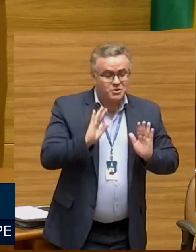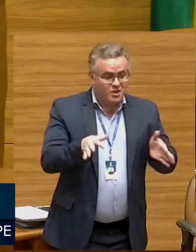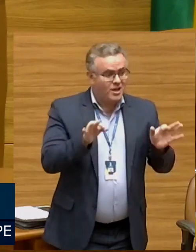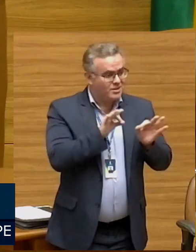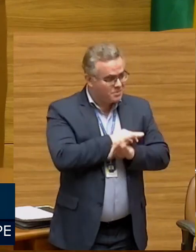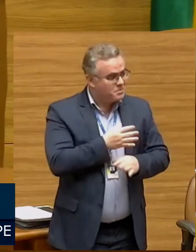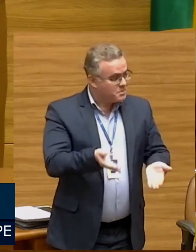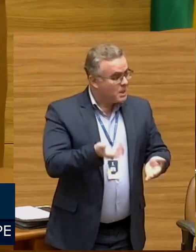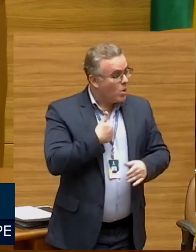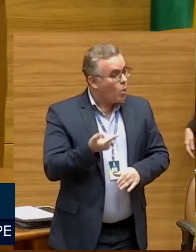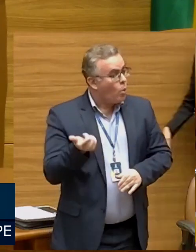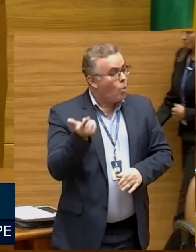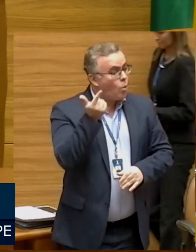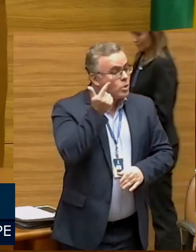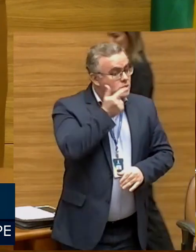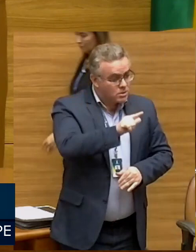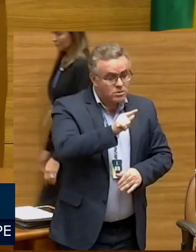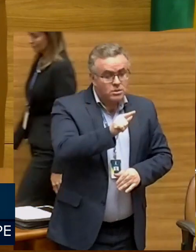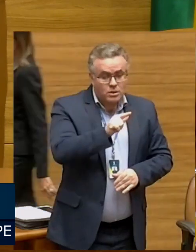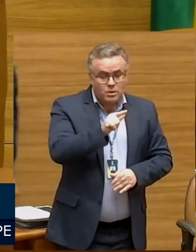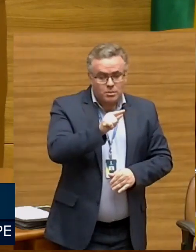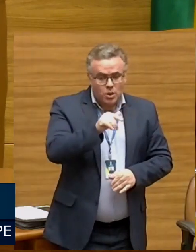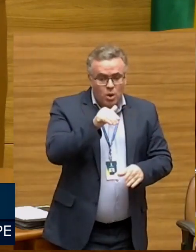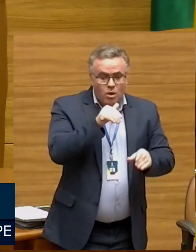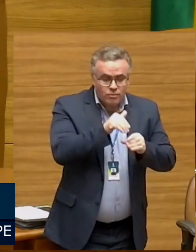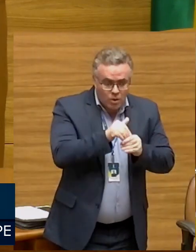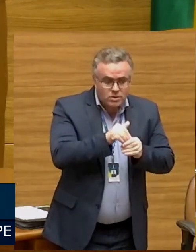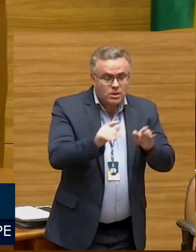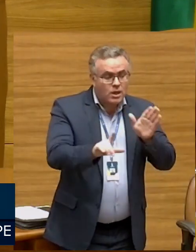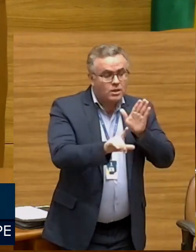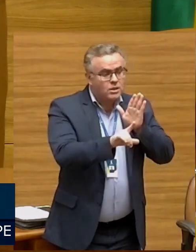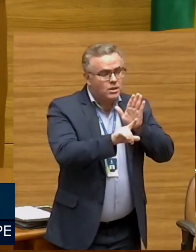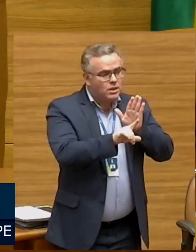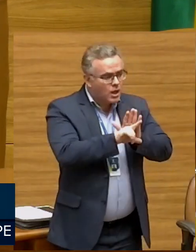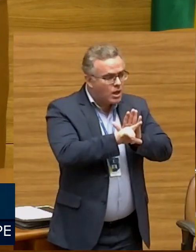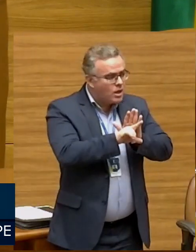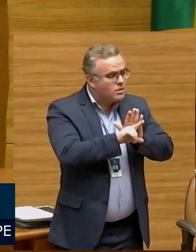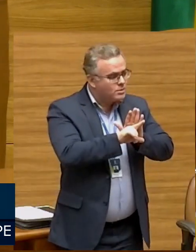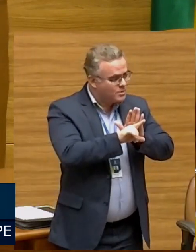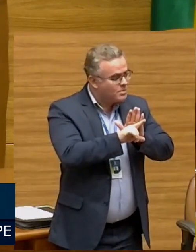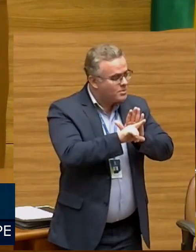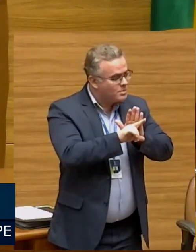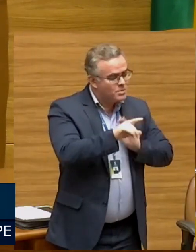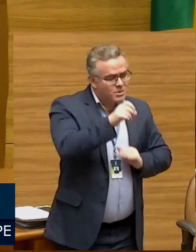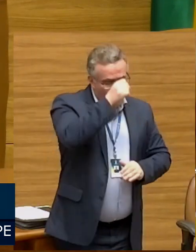Conseguimos, né, aprovar a Lei Municipal de Aracaju